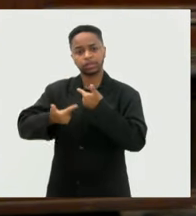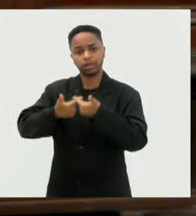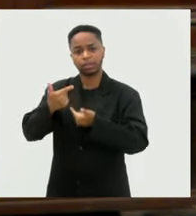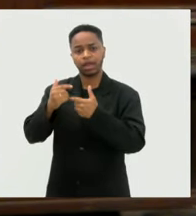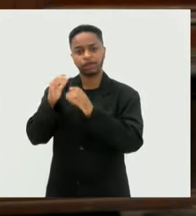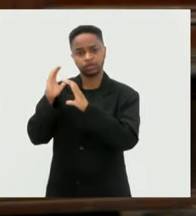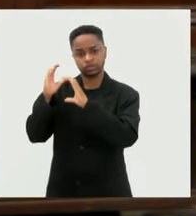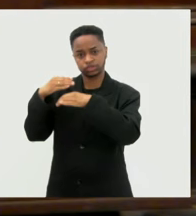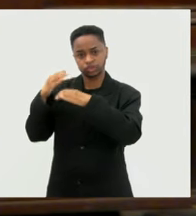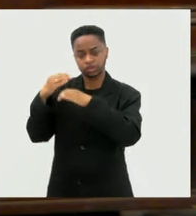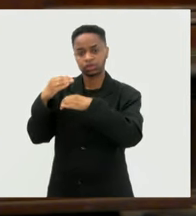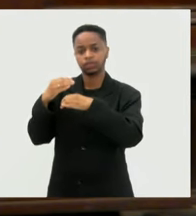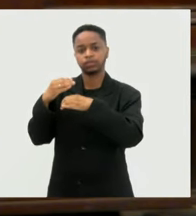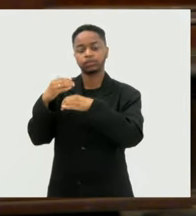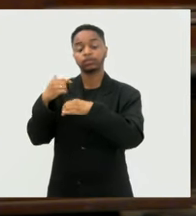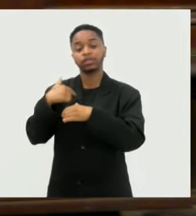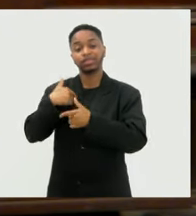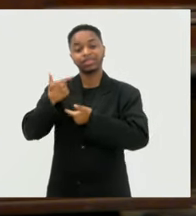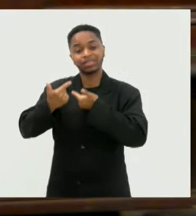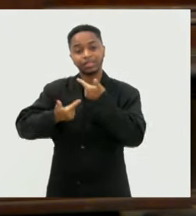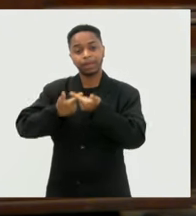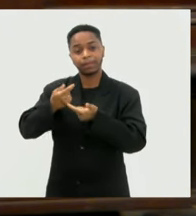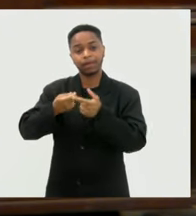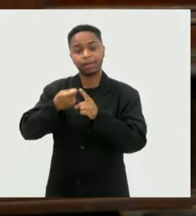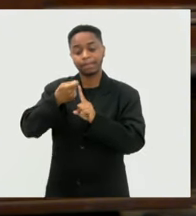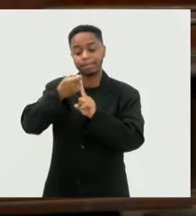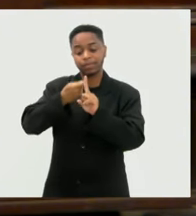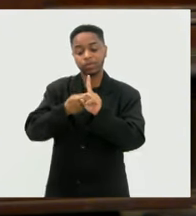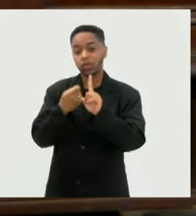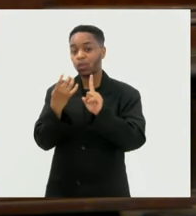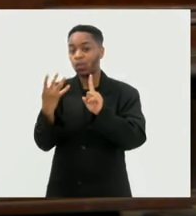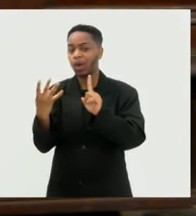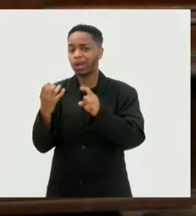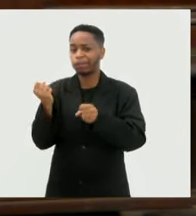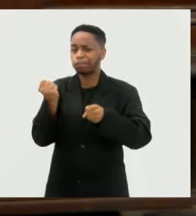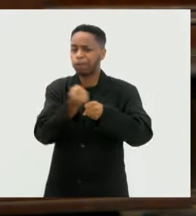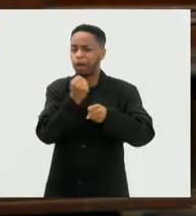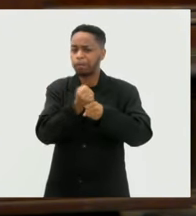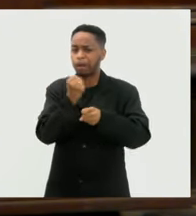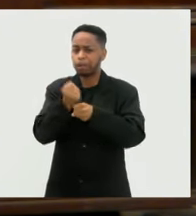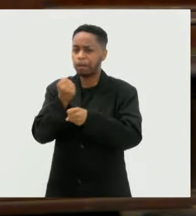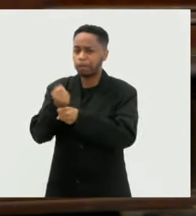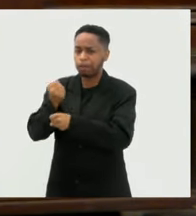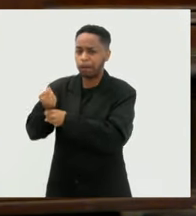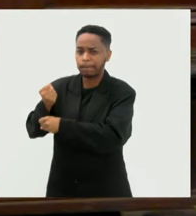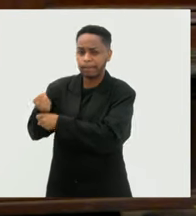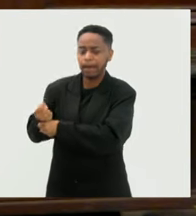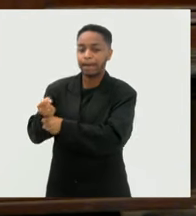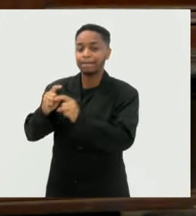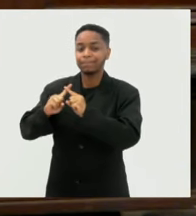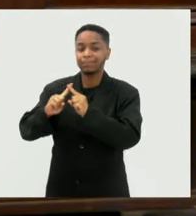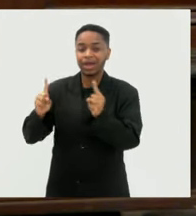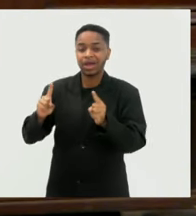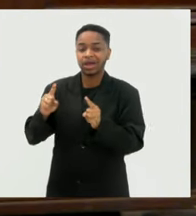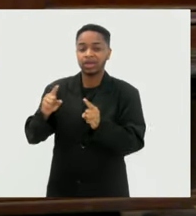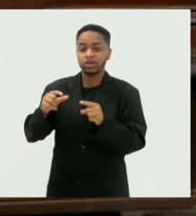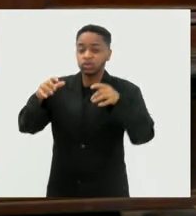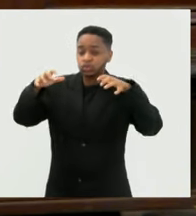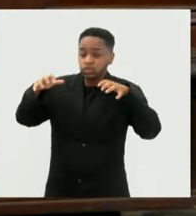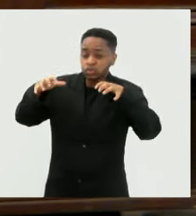trabalhei durante os 4 meses de obras seguidos sem uma gota de